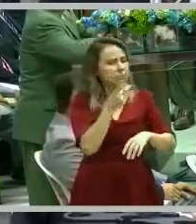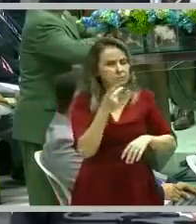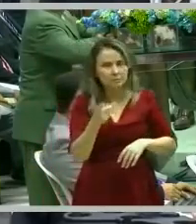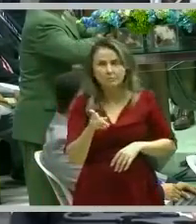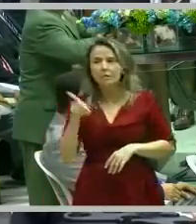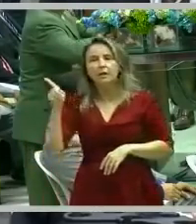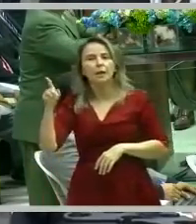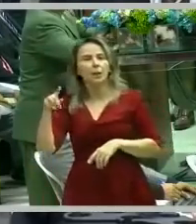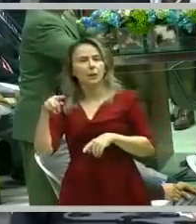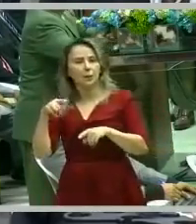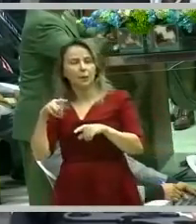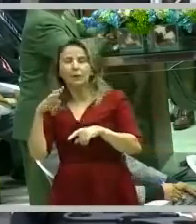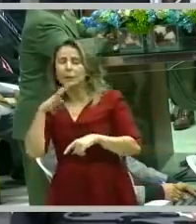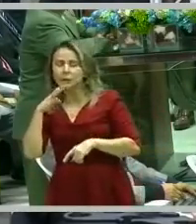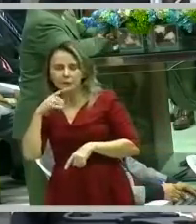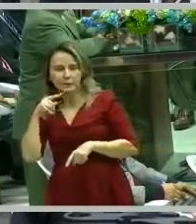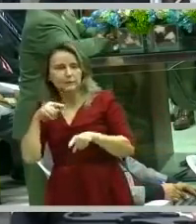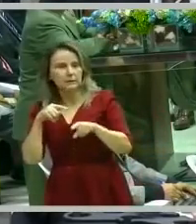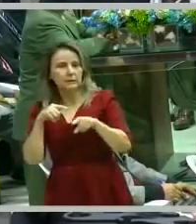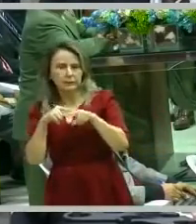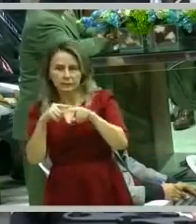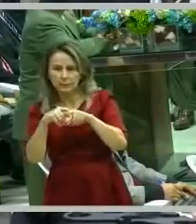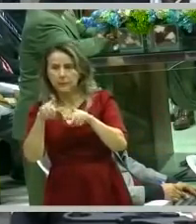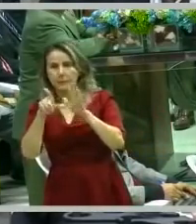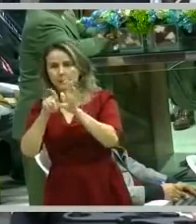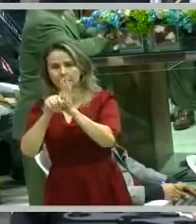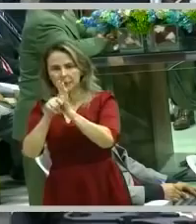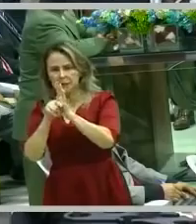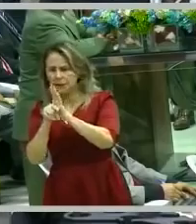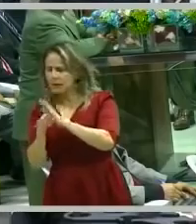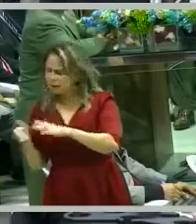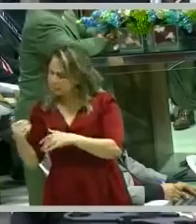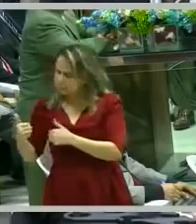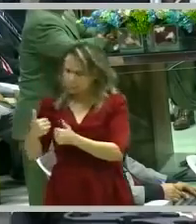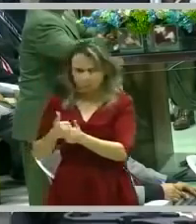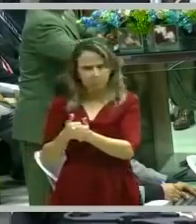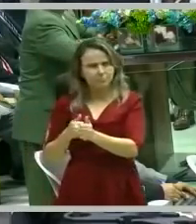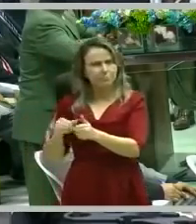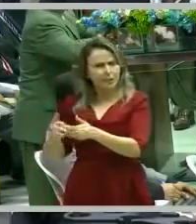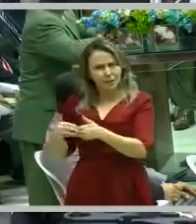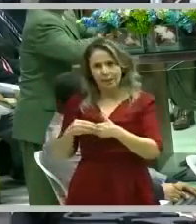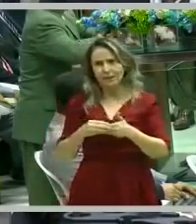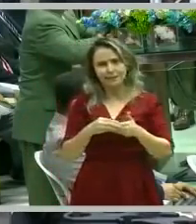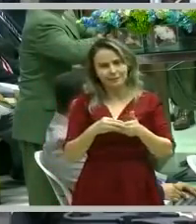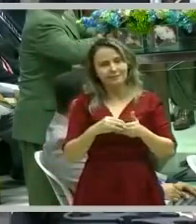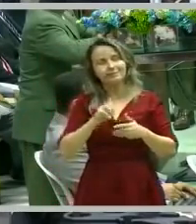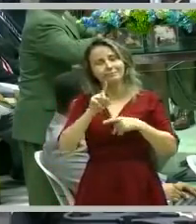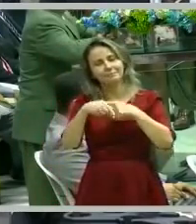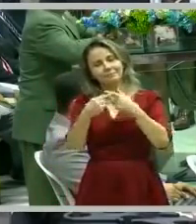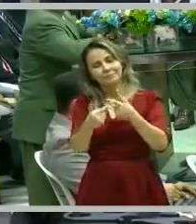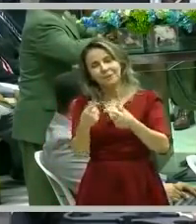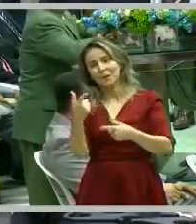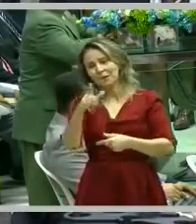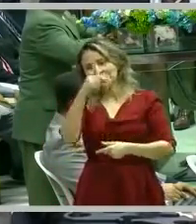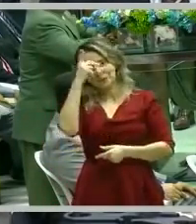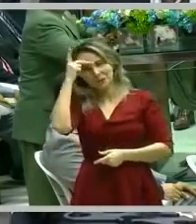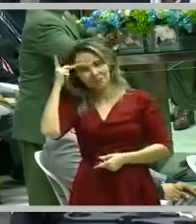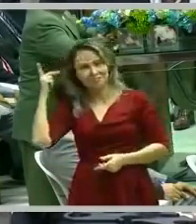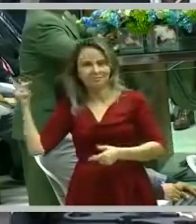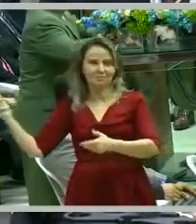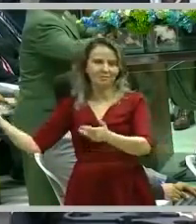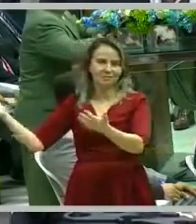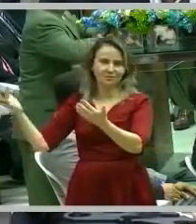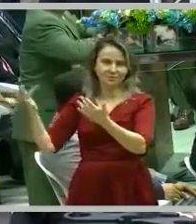com uma palma da mão. E ela dizia, pastor é ali, vamos ali. Pastor é acolá. Depois Deus levantou um grande exército e entrou muita gente